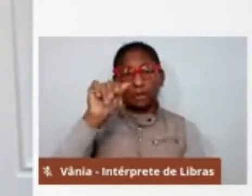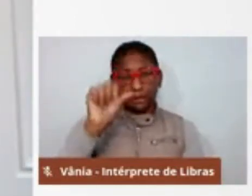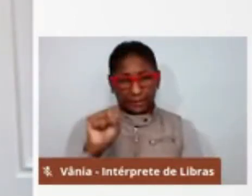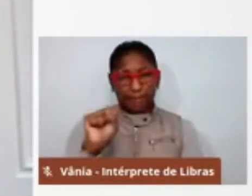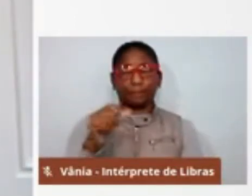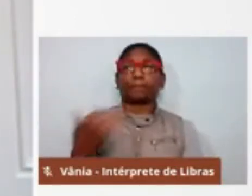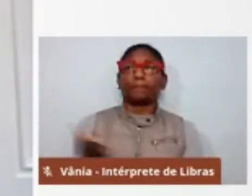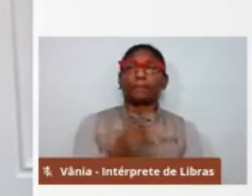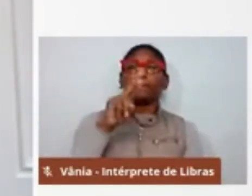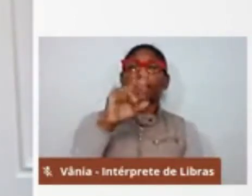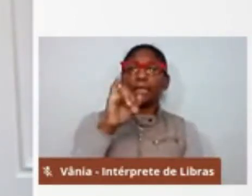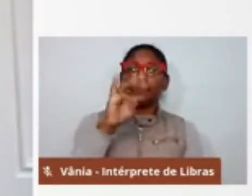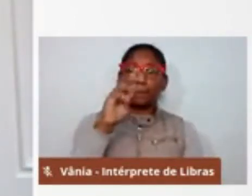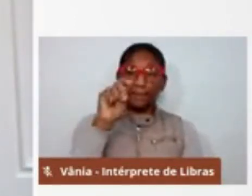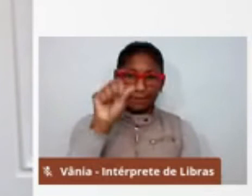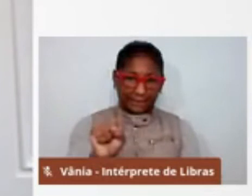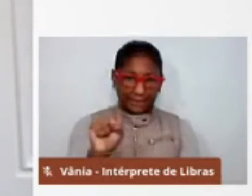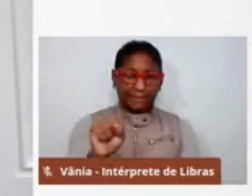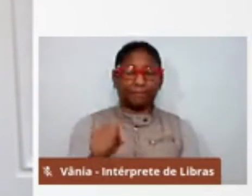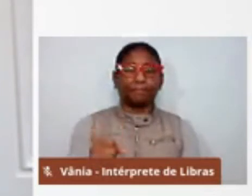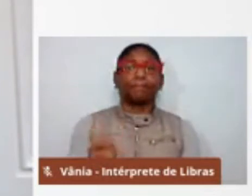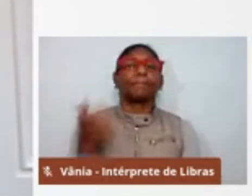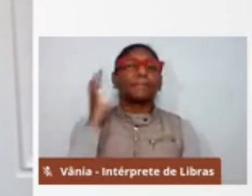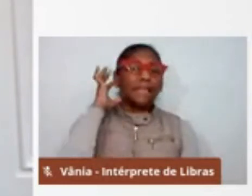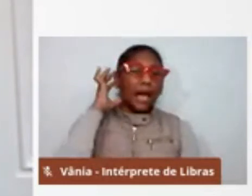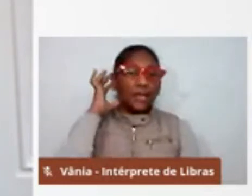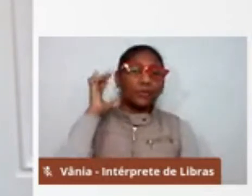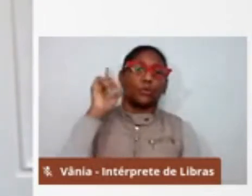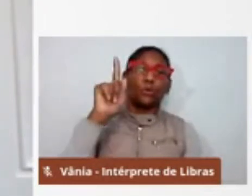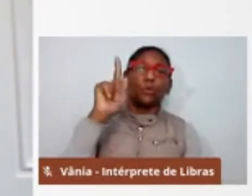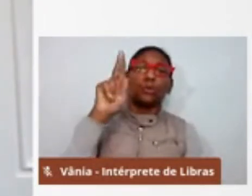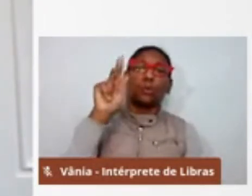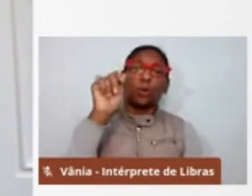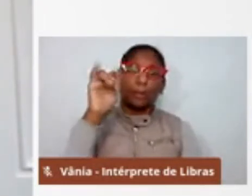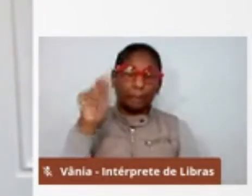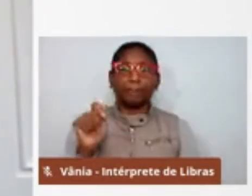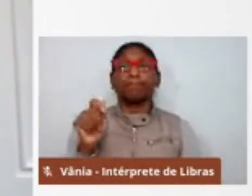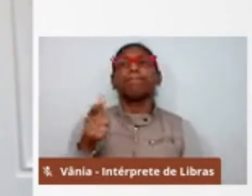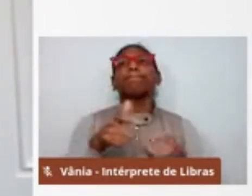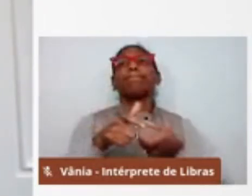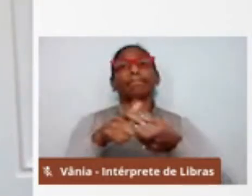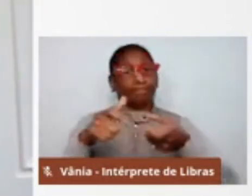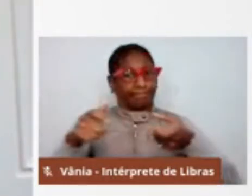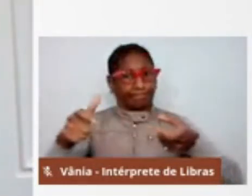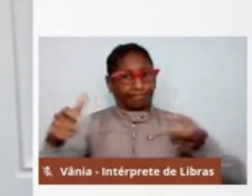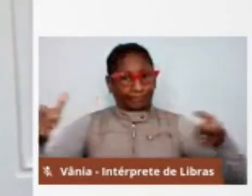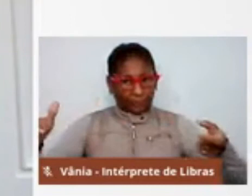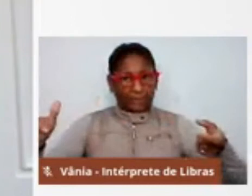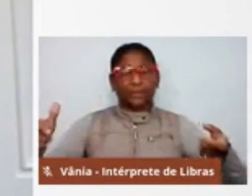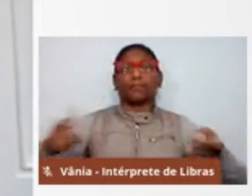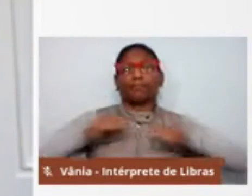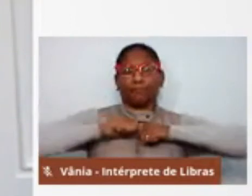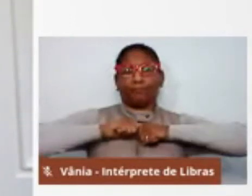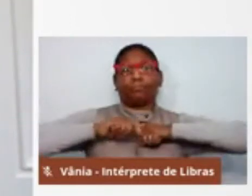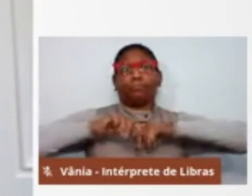Guaíba, diz: de forma recorrente, a região metropolitana vem apresentando índices negativos com relação à propagação